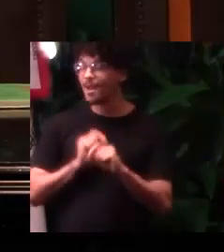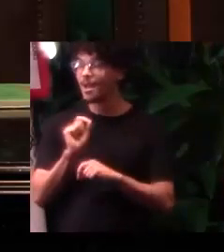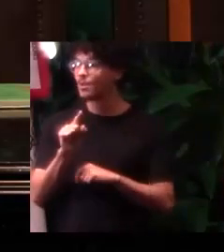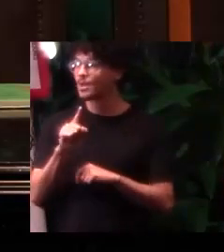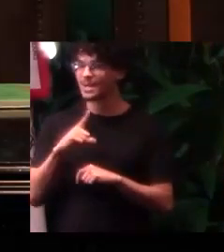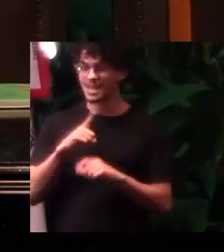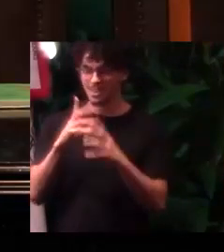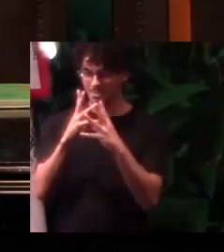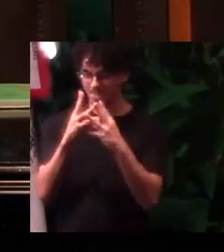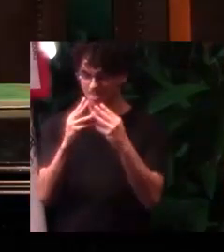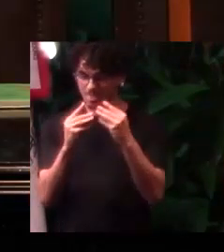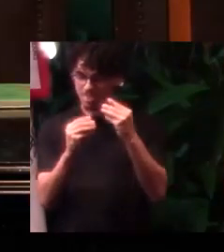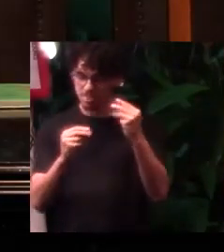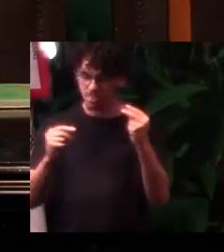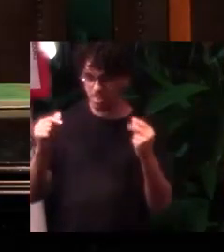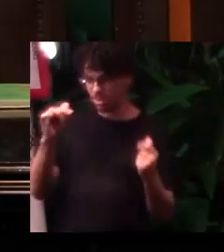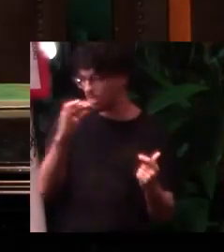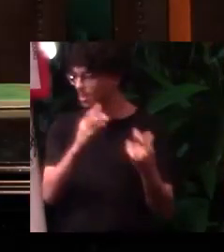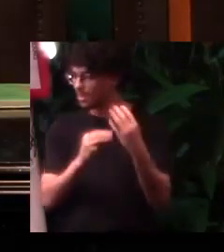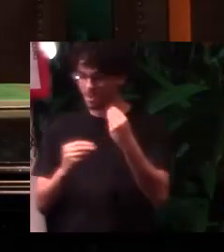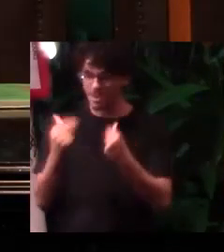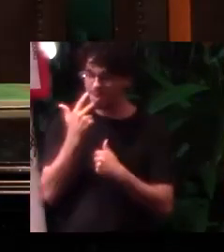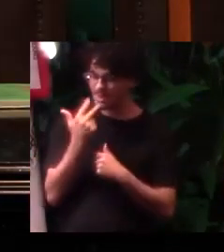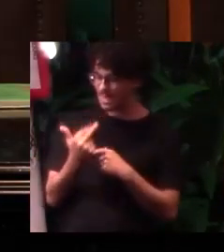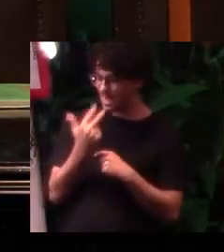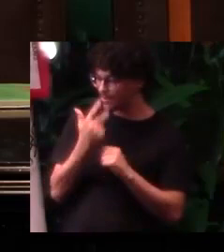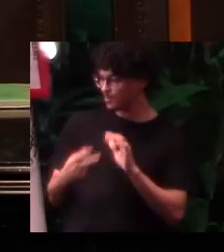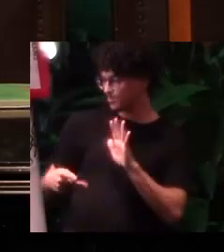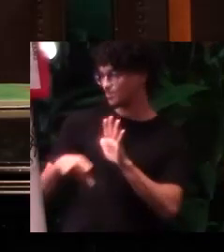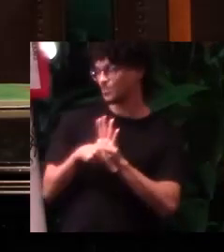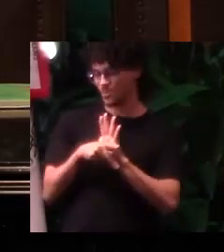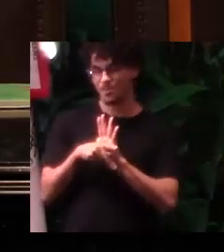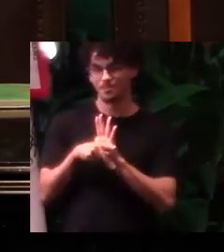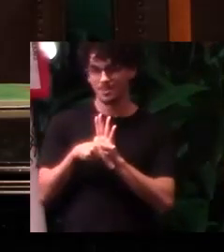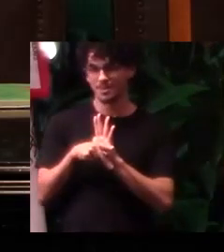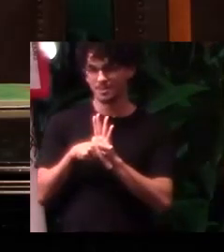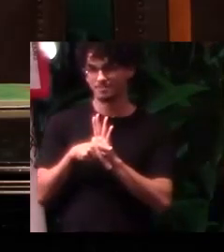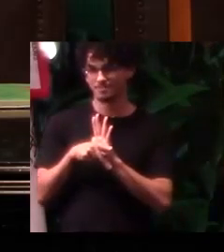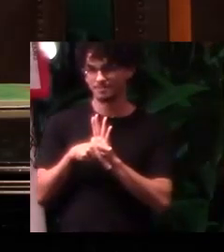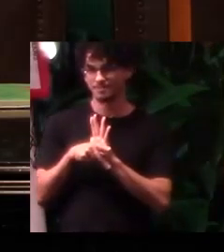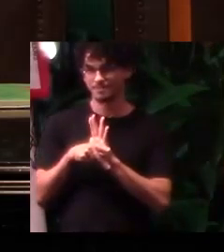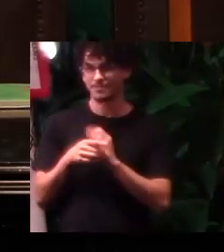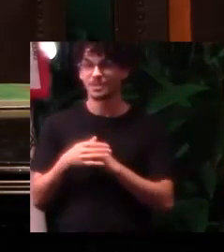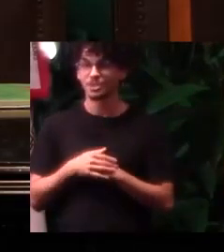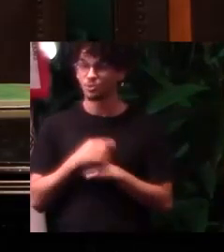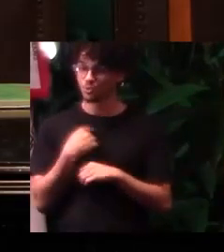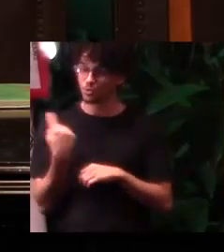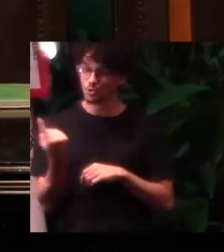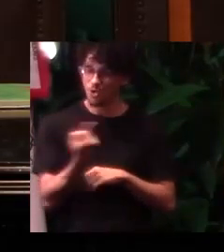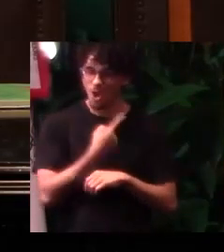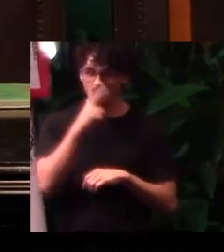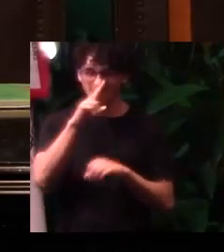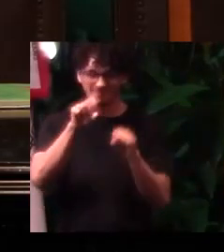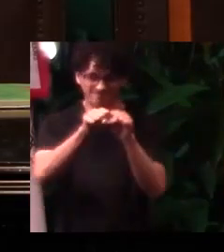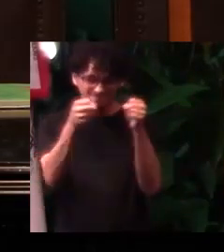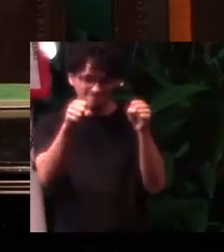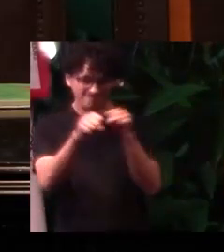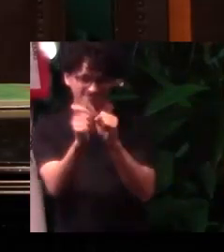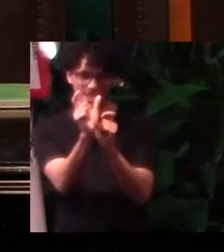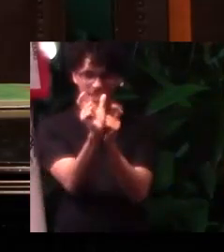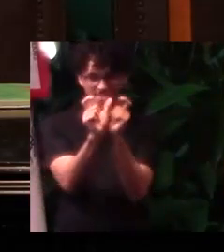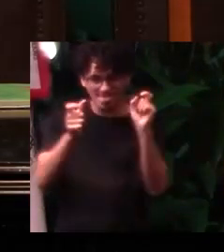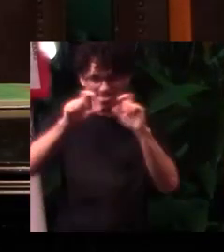um desfazimento, uma destruição dessa própria língua. Nós estamos destruindo